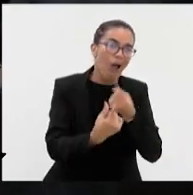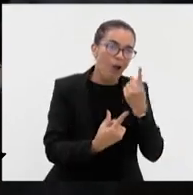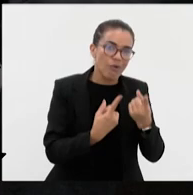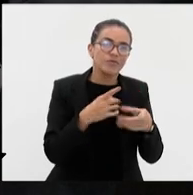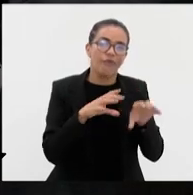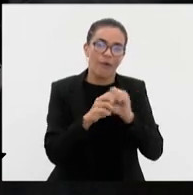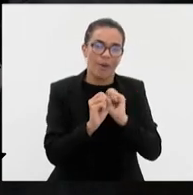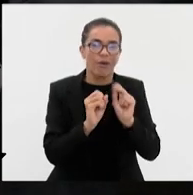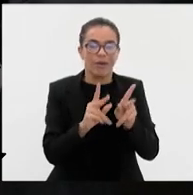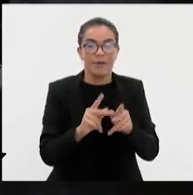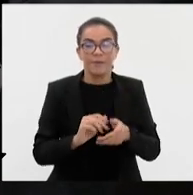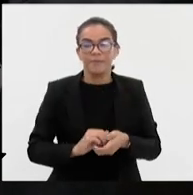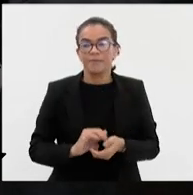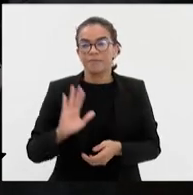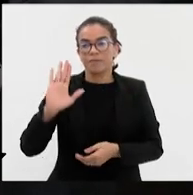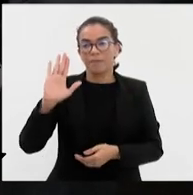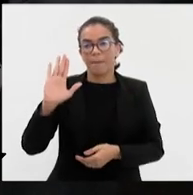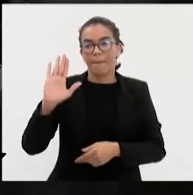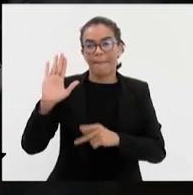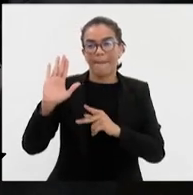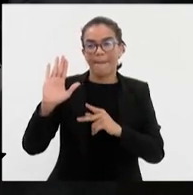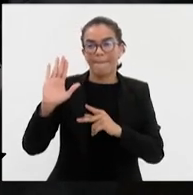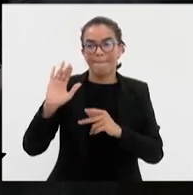ser uma... Presidente.